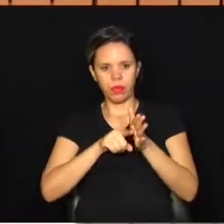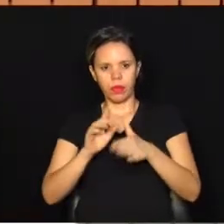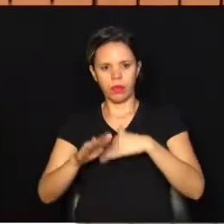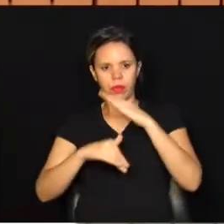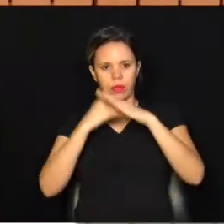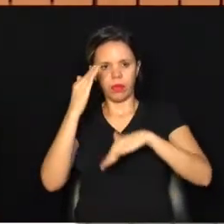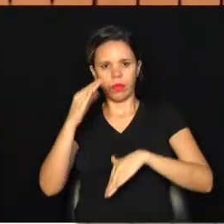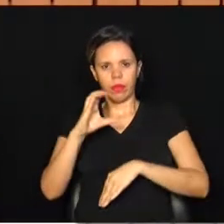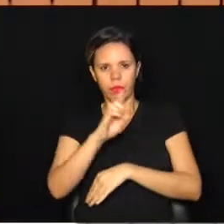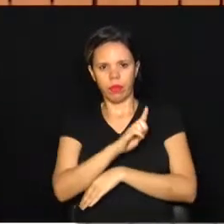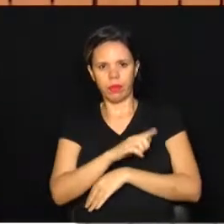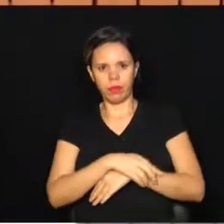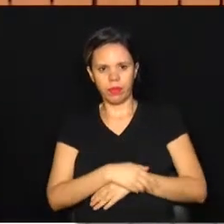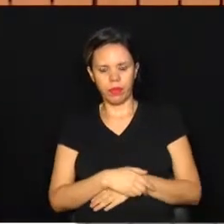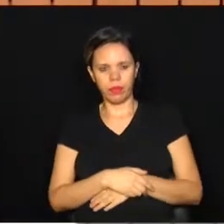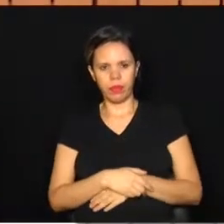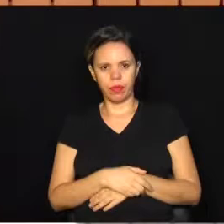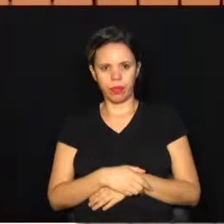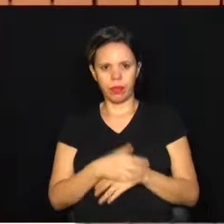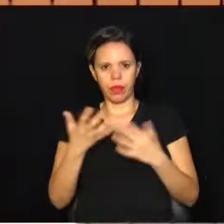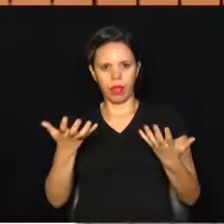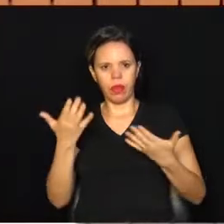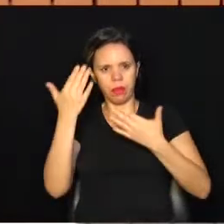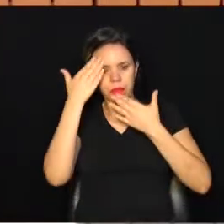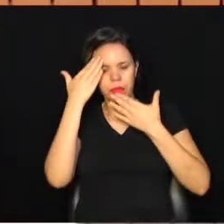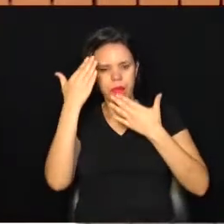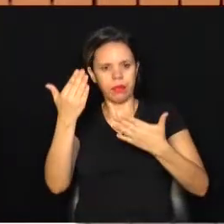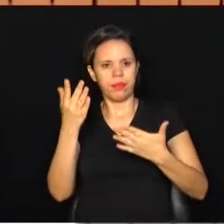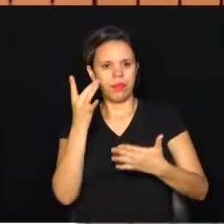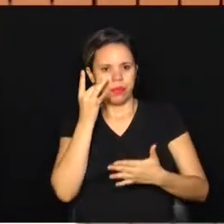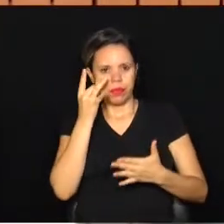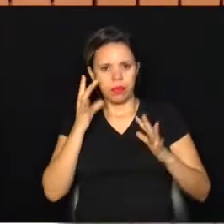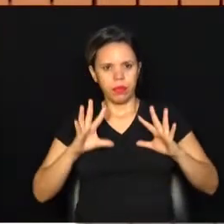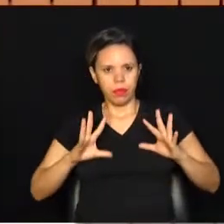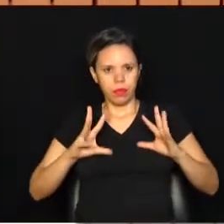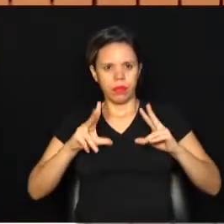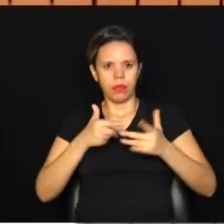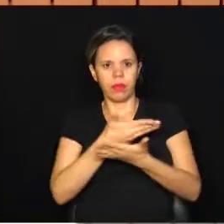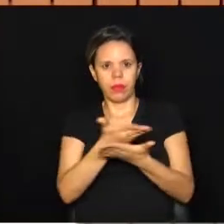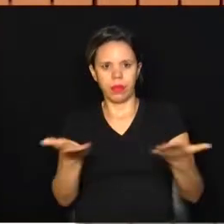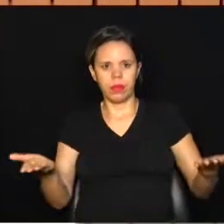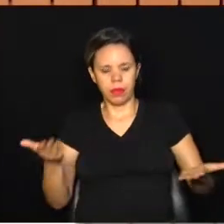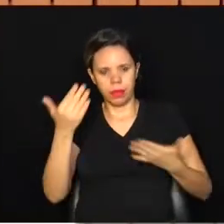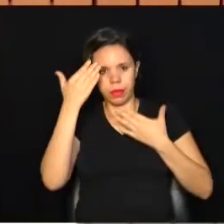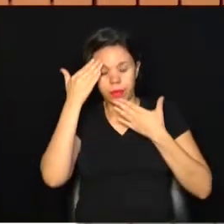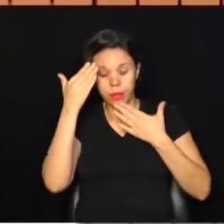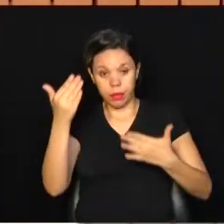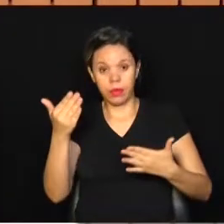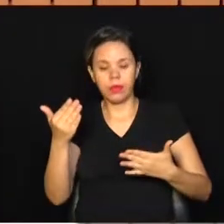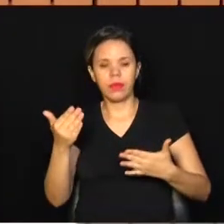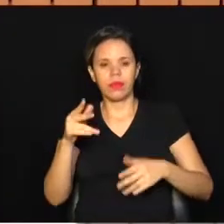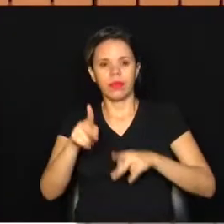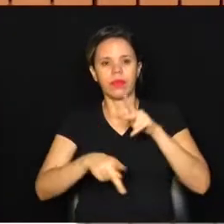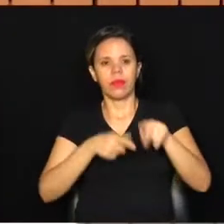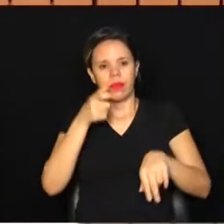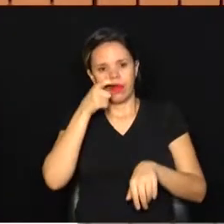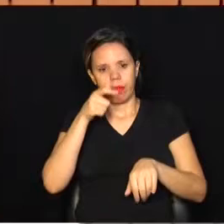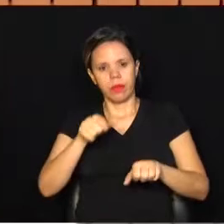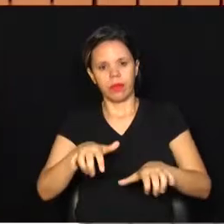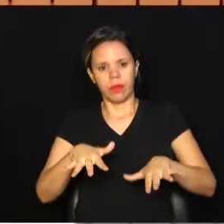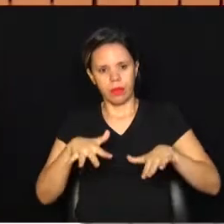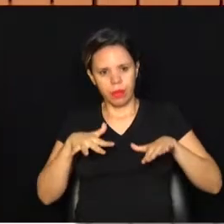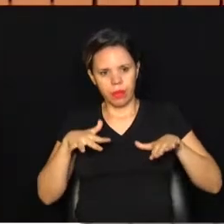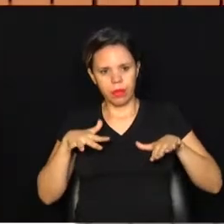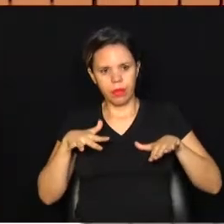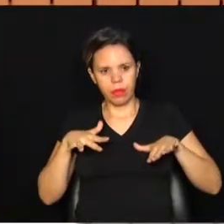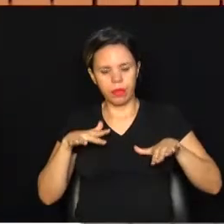do Campo Grande. Quero agradecer a presença de todos vocês, agradecer a presença do público que nos acompanha através